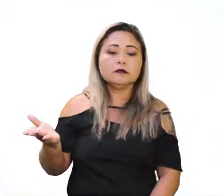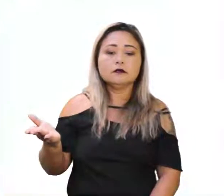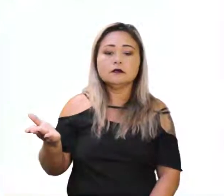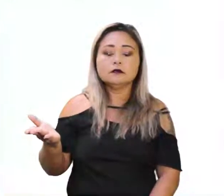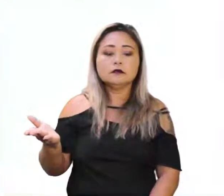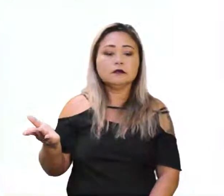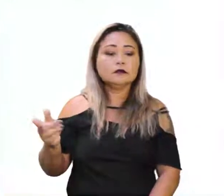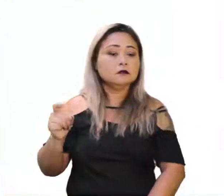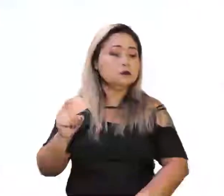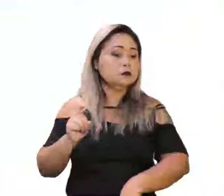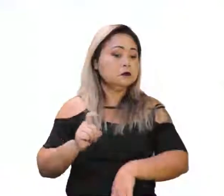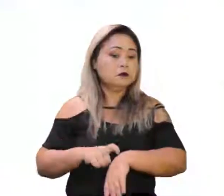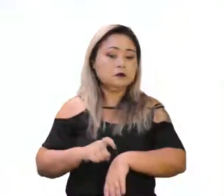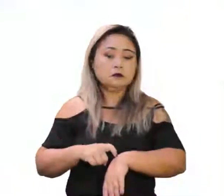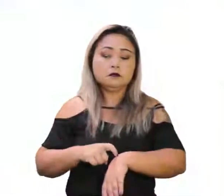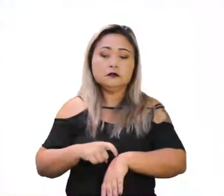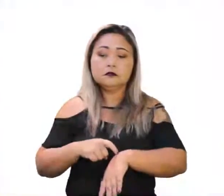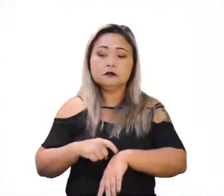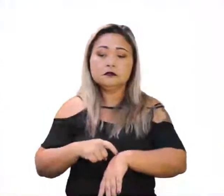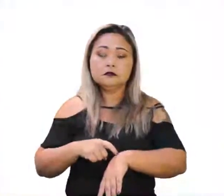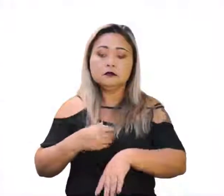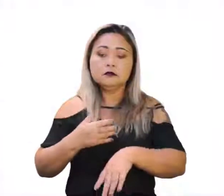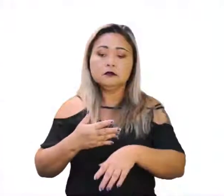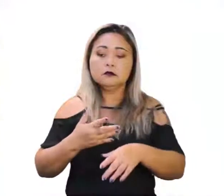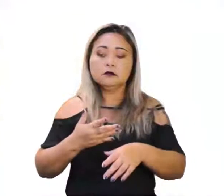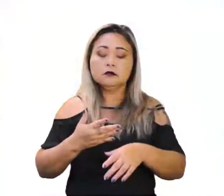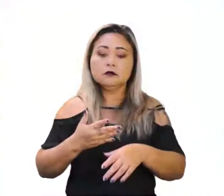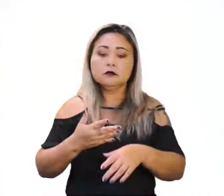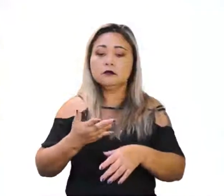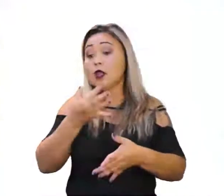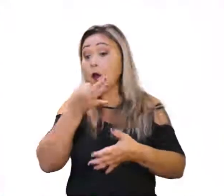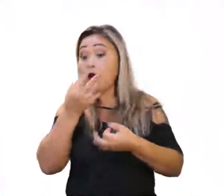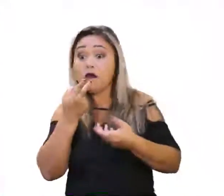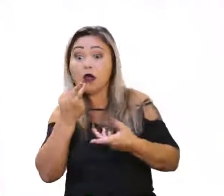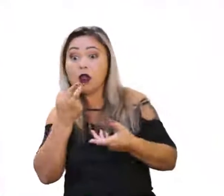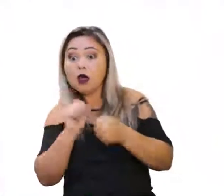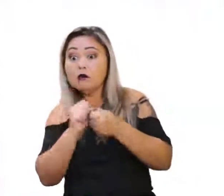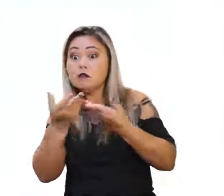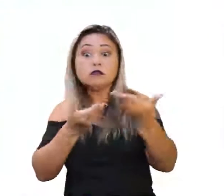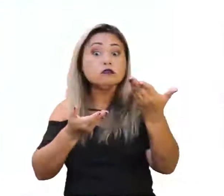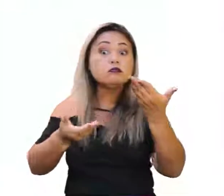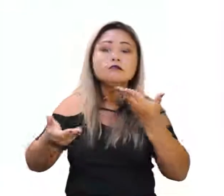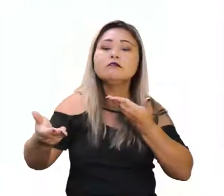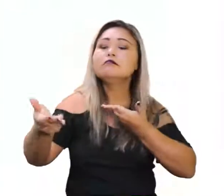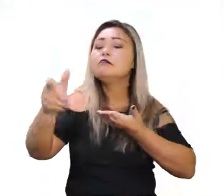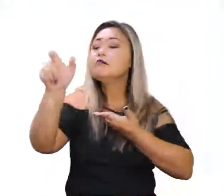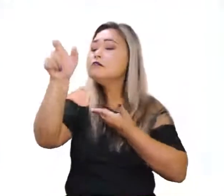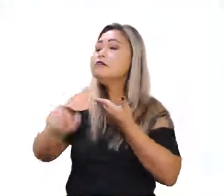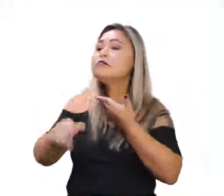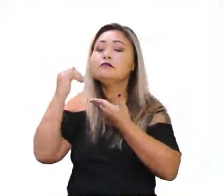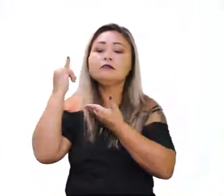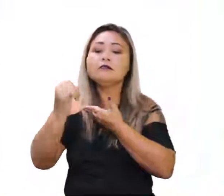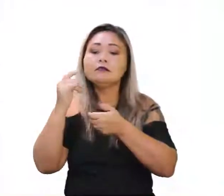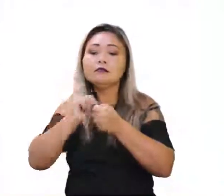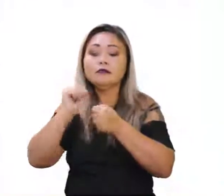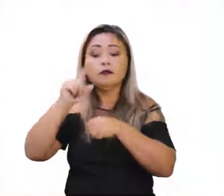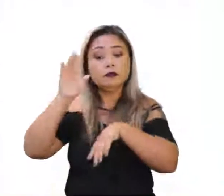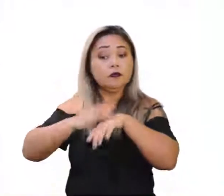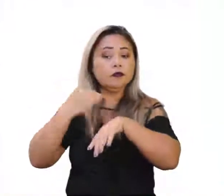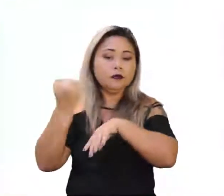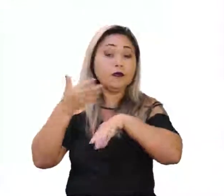Qualquer momento do espetáculo, até mesmo comentar a cena, né? Pode dialogar com os atores. O